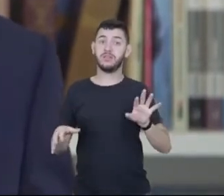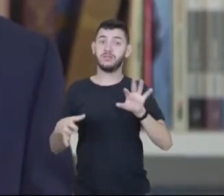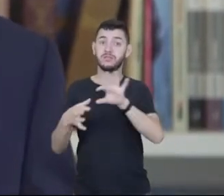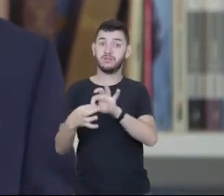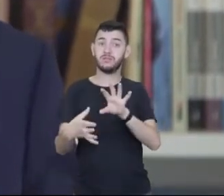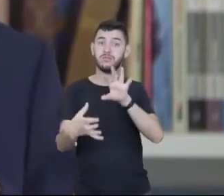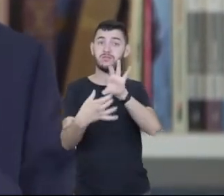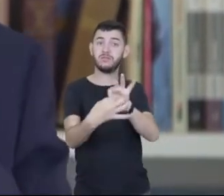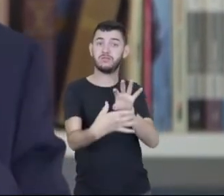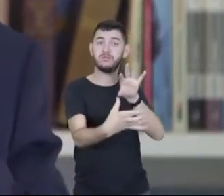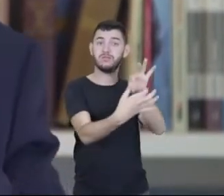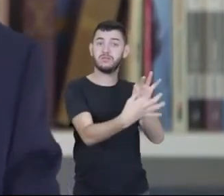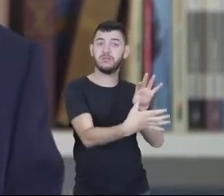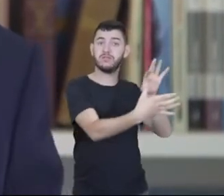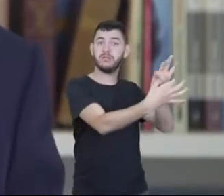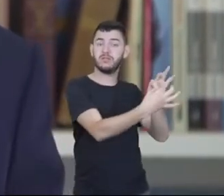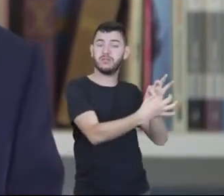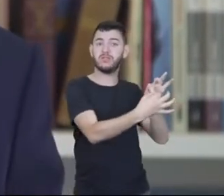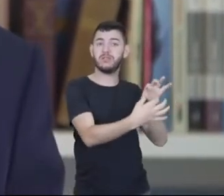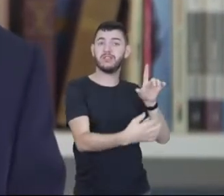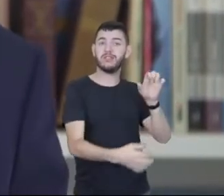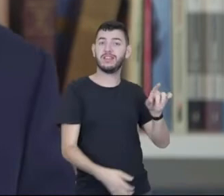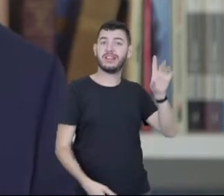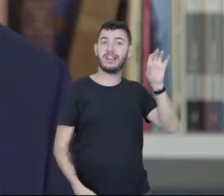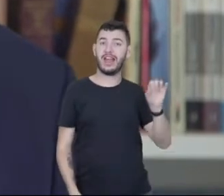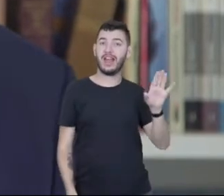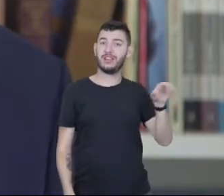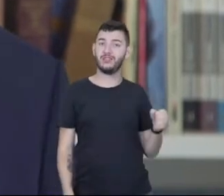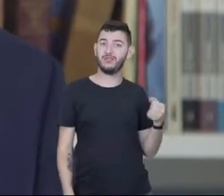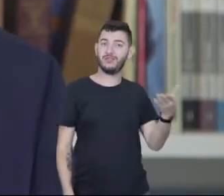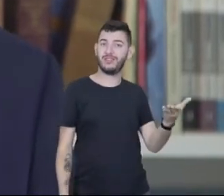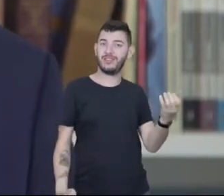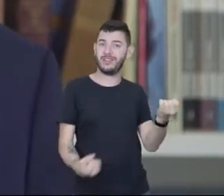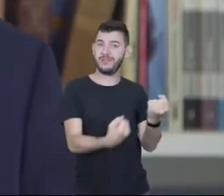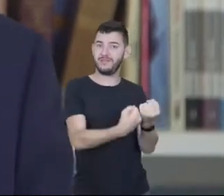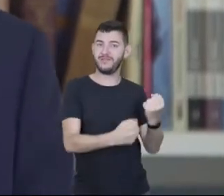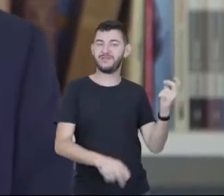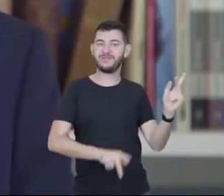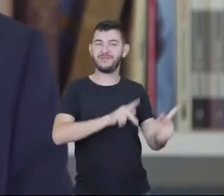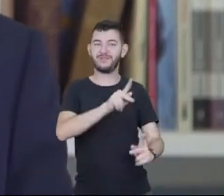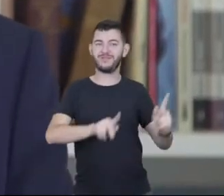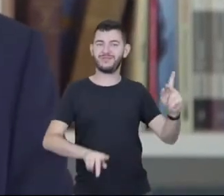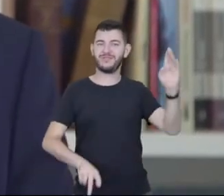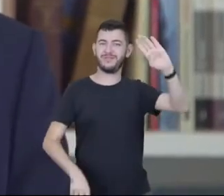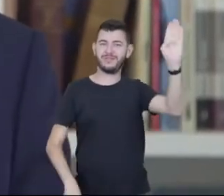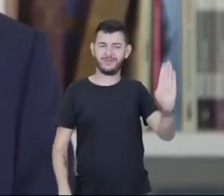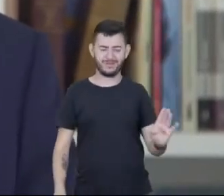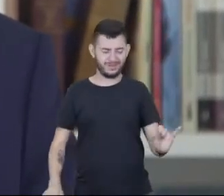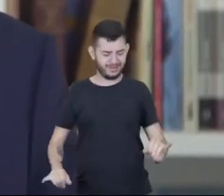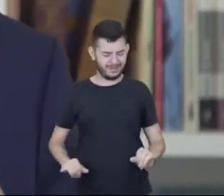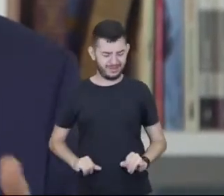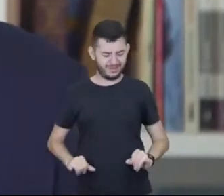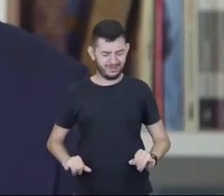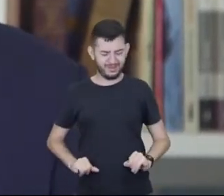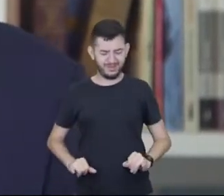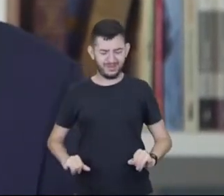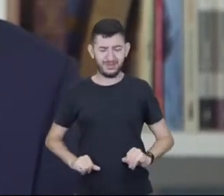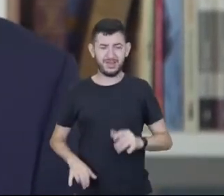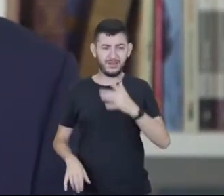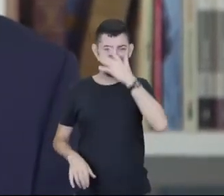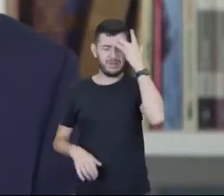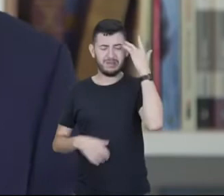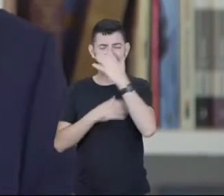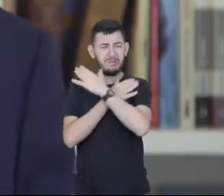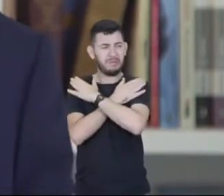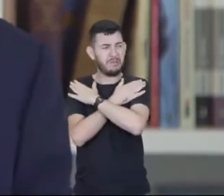esse lado é o lado dos brasileiros que sofrem os que perderam o seu trabalho sua